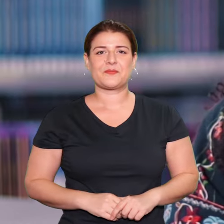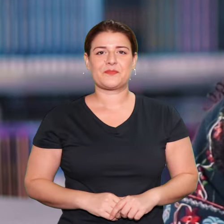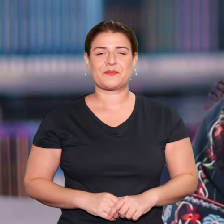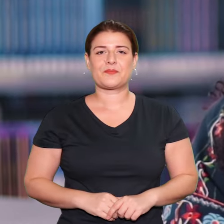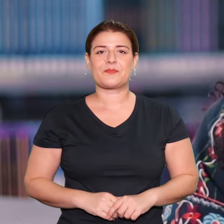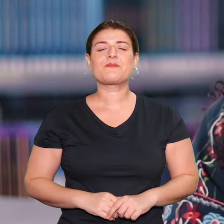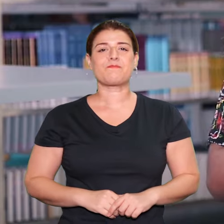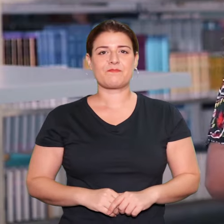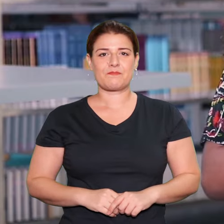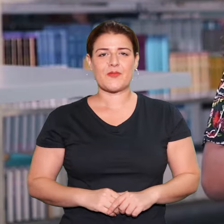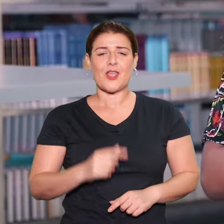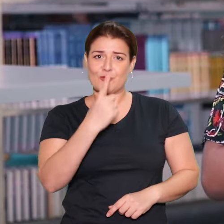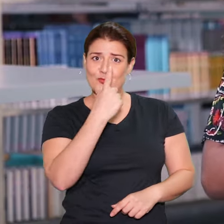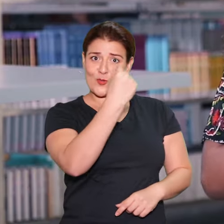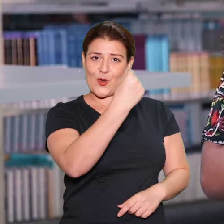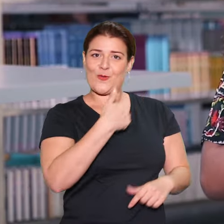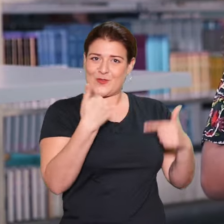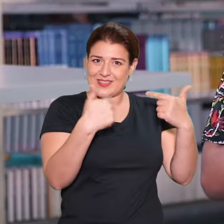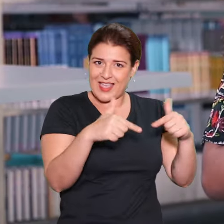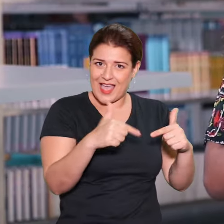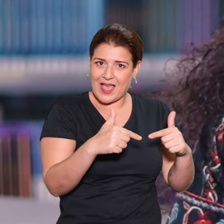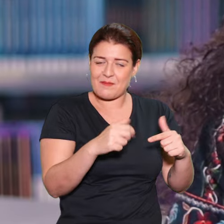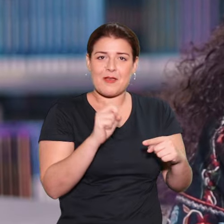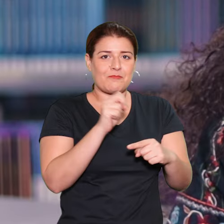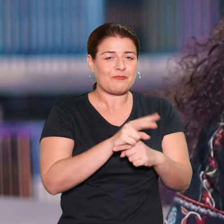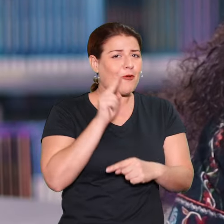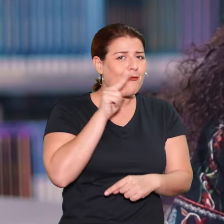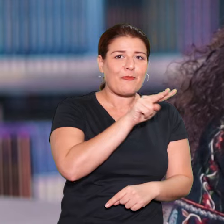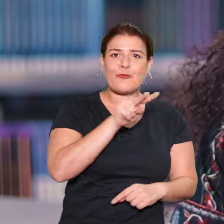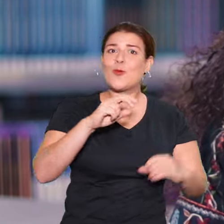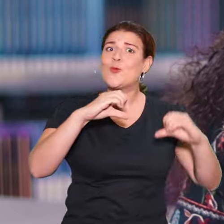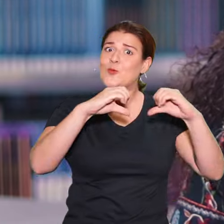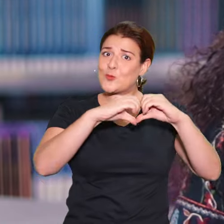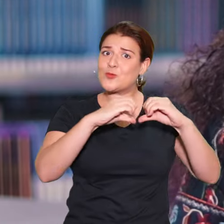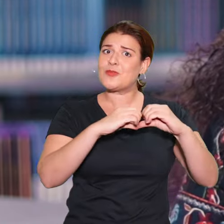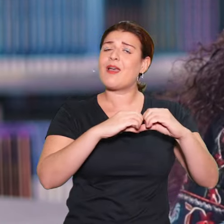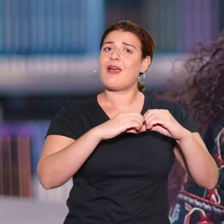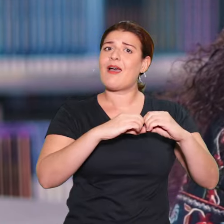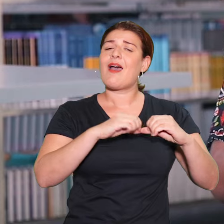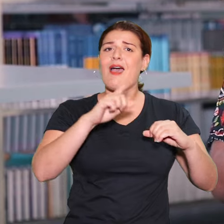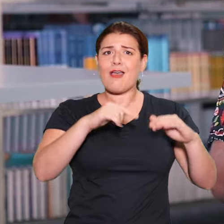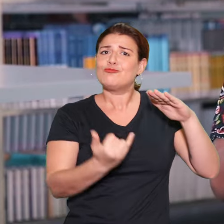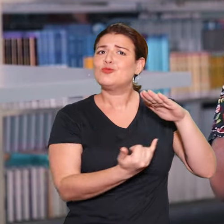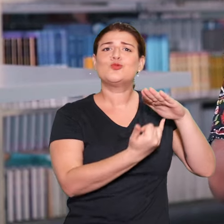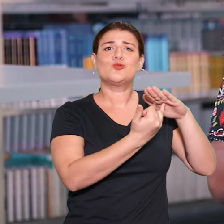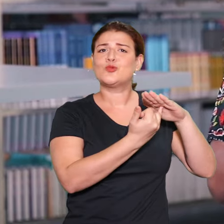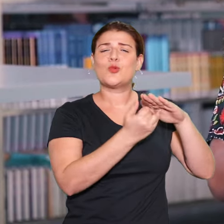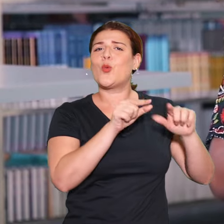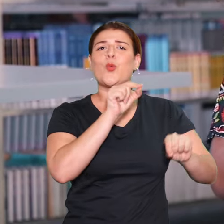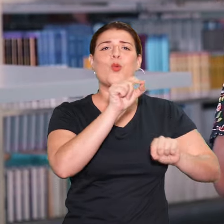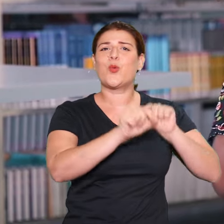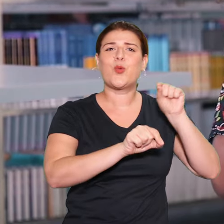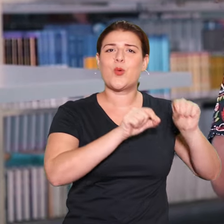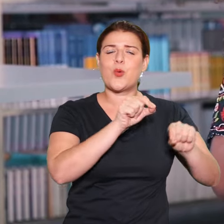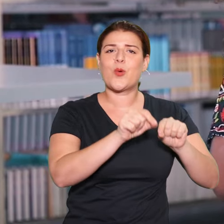fáceis de se encontrar. Quando eu fui chamada para poder trabalhar, realmente eu vi que a Uniswam é uma instituição,